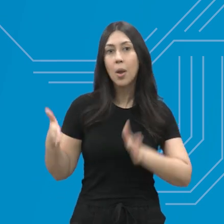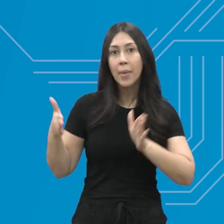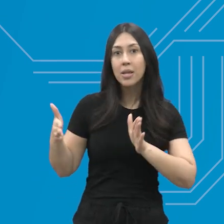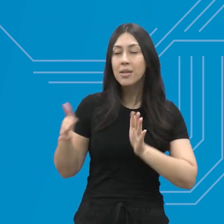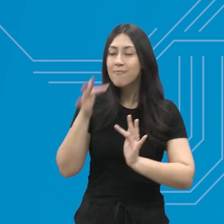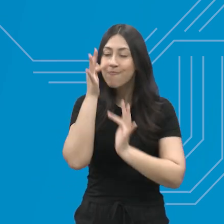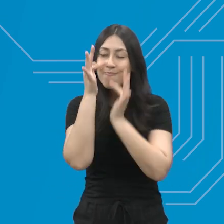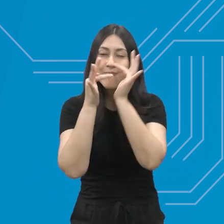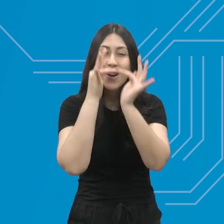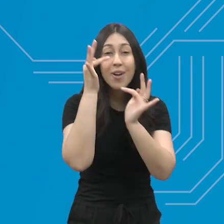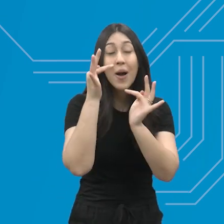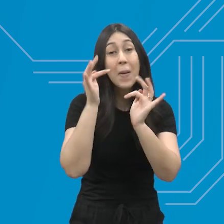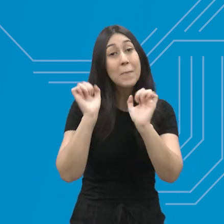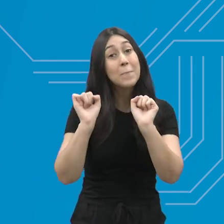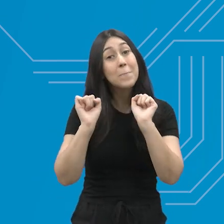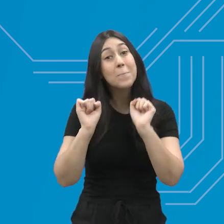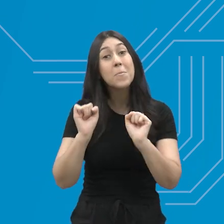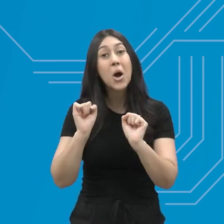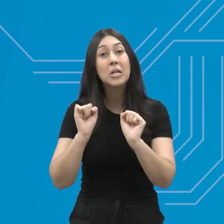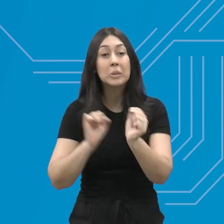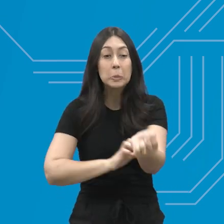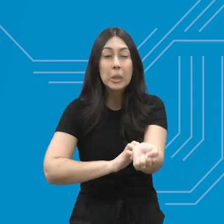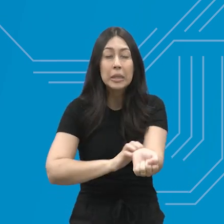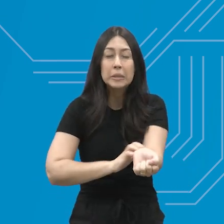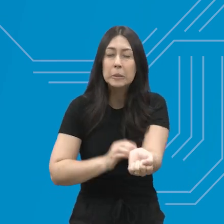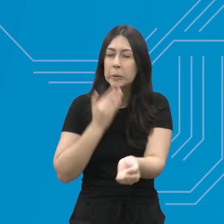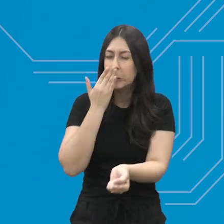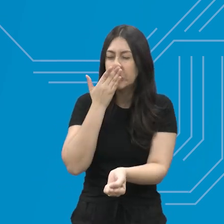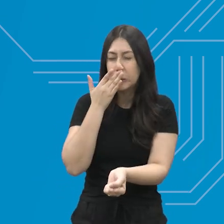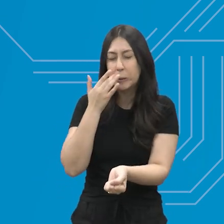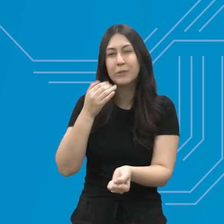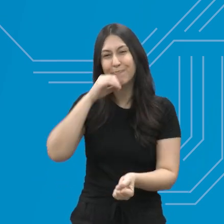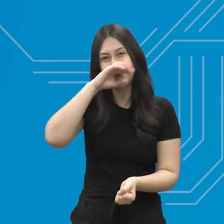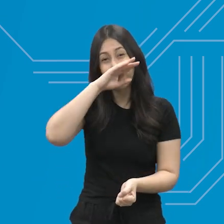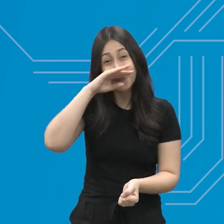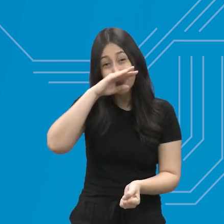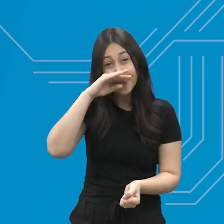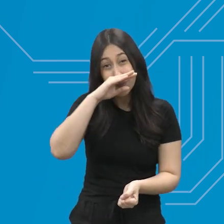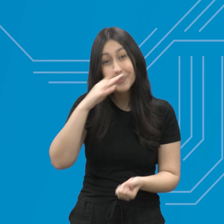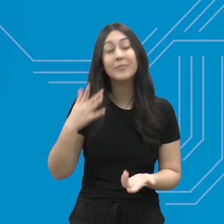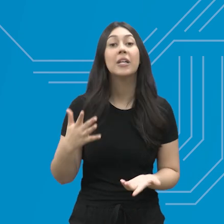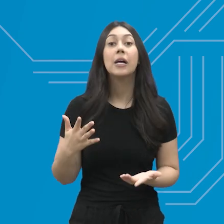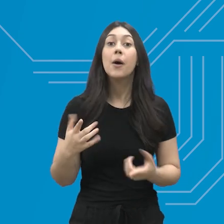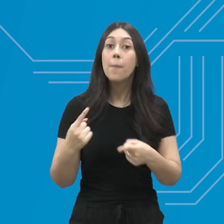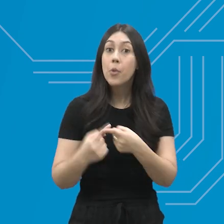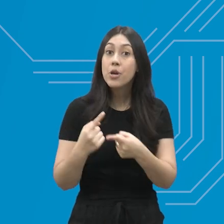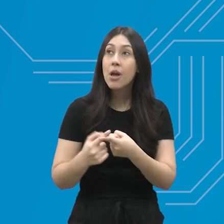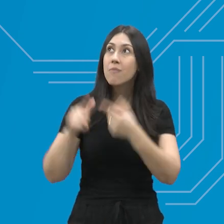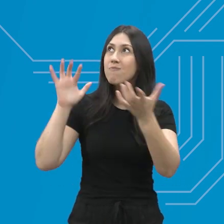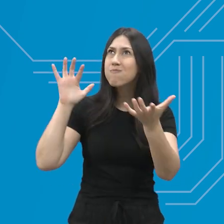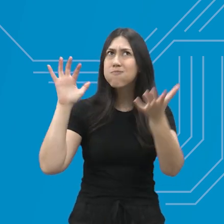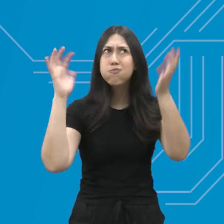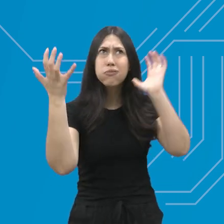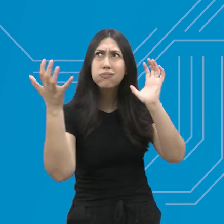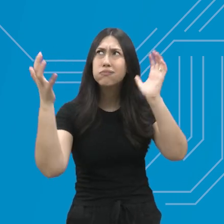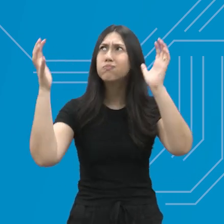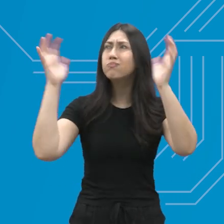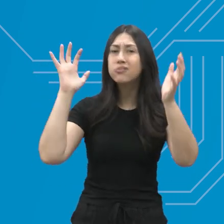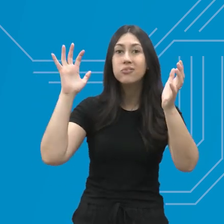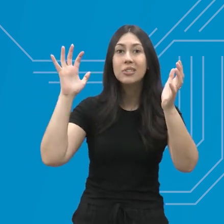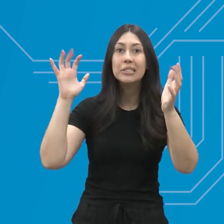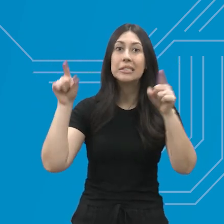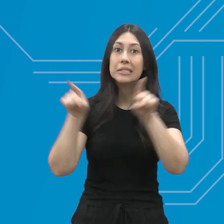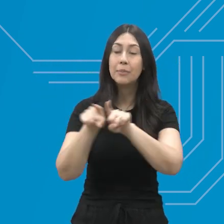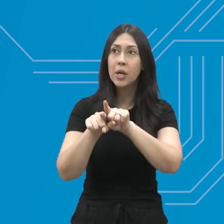Durante a primavera, algumas alergias podem aparecer com mais intensidade. Isso por conta das mudanças ambientais